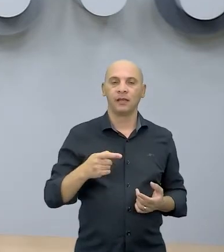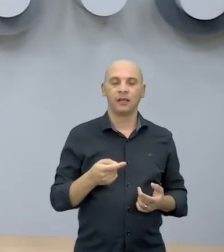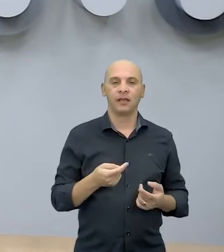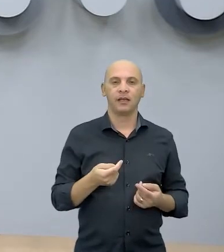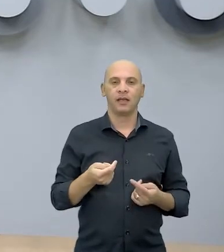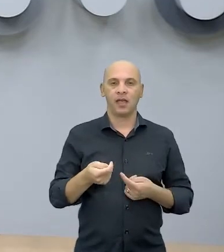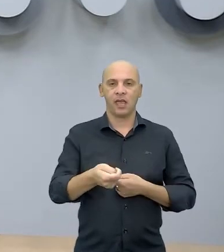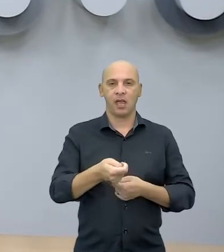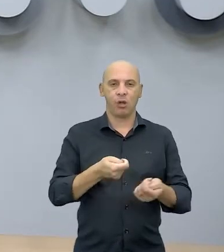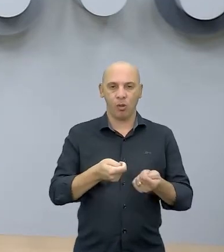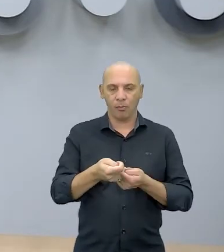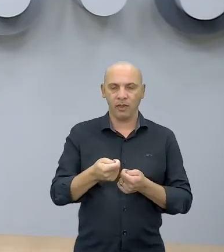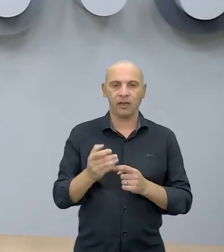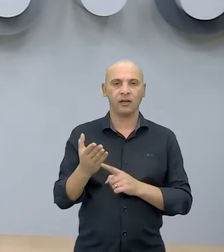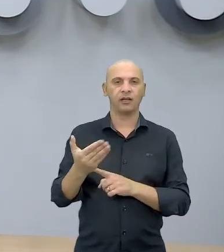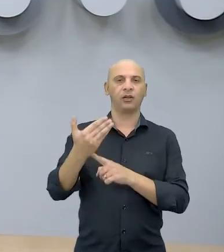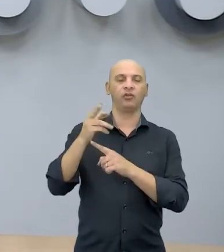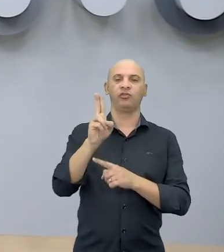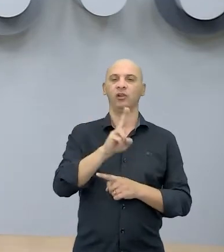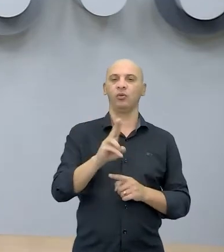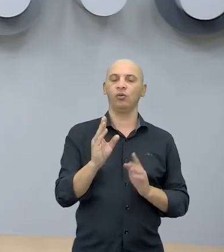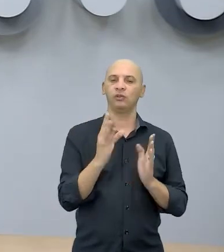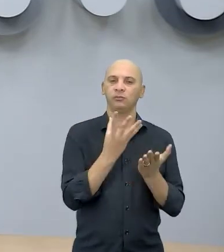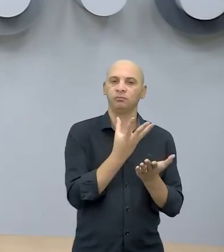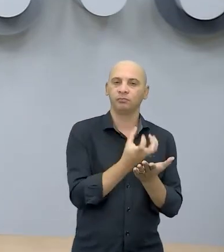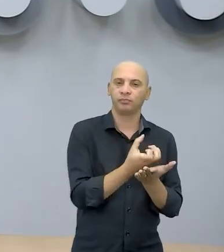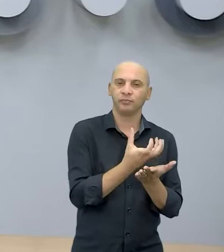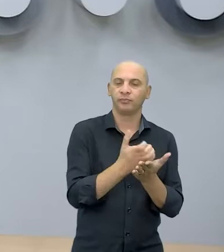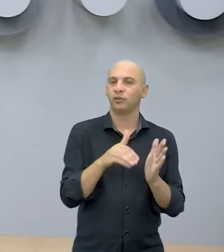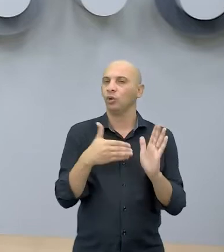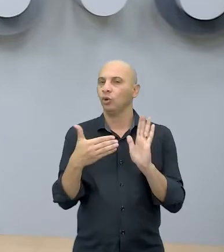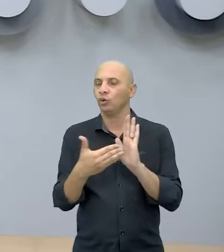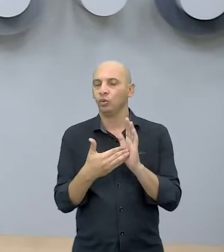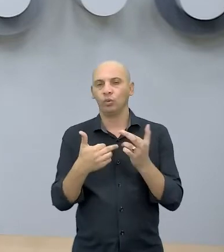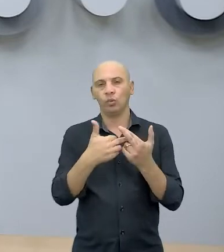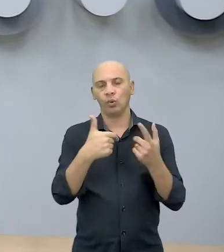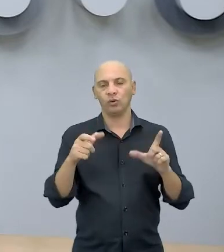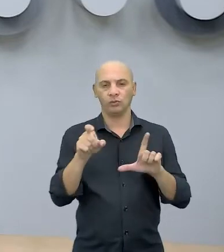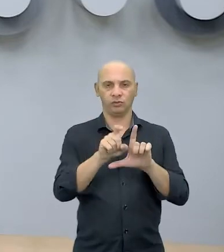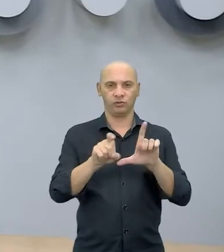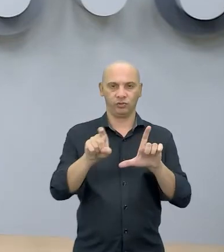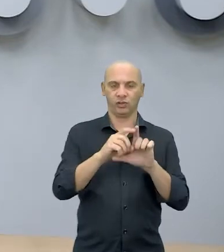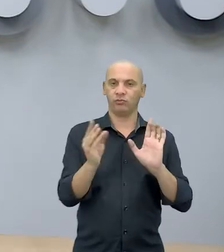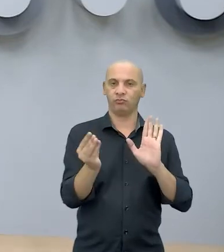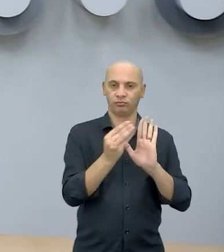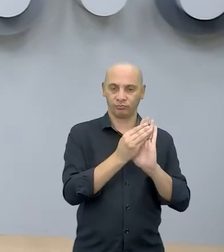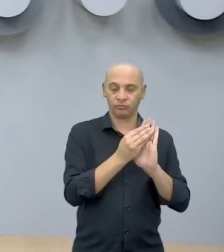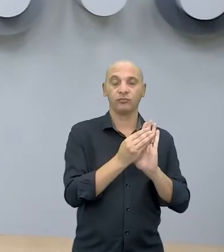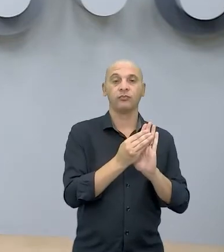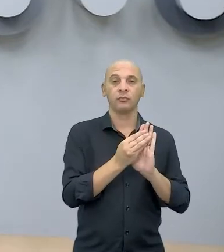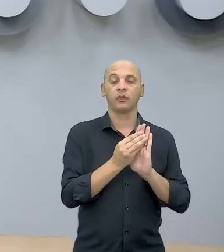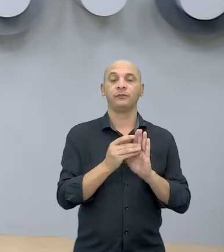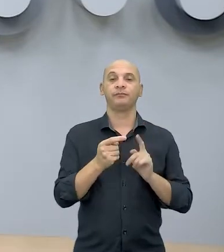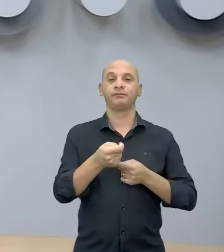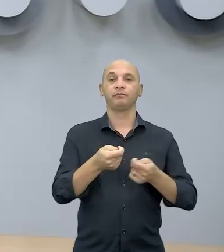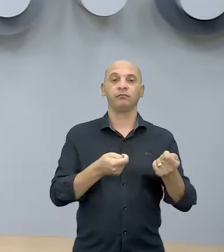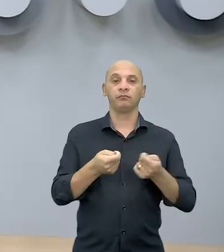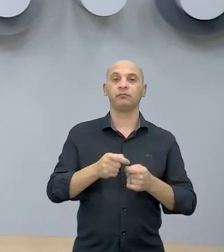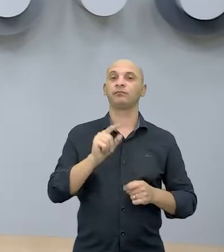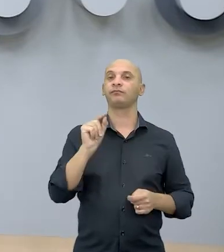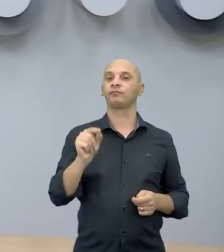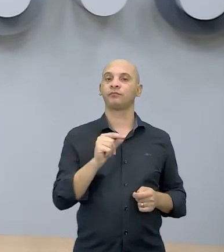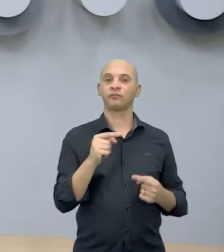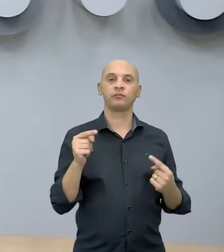vai se informatizando e mantendo registros de todas as transações digitais, a economia, muito por conta disso, vai